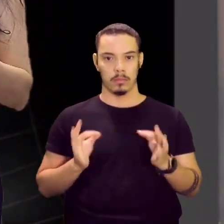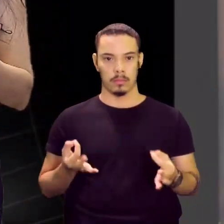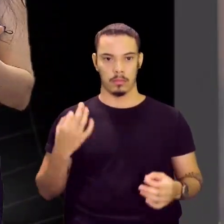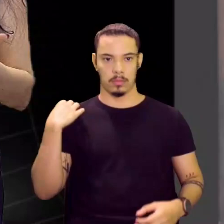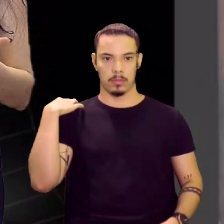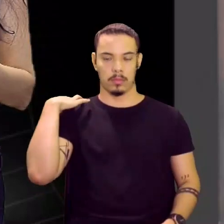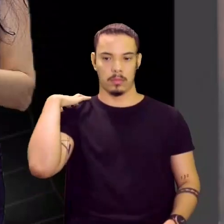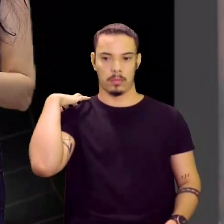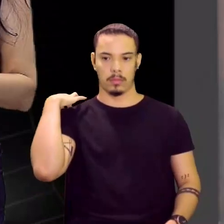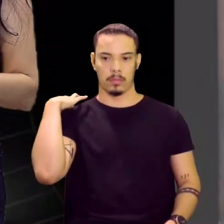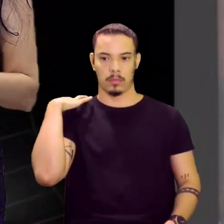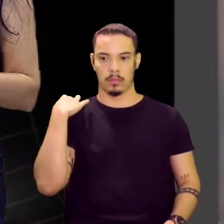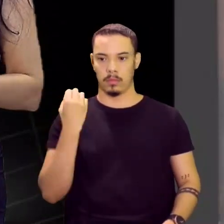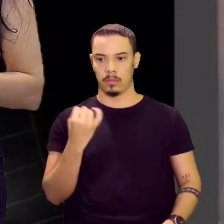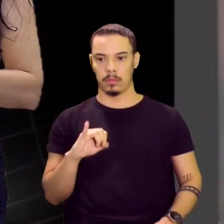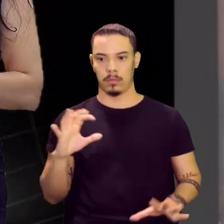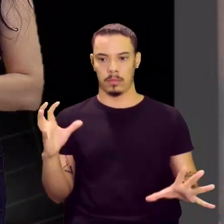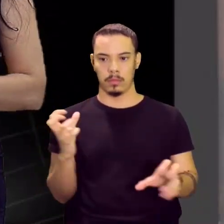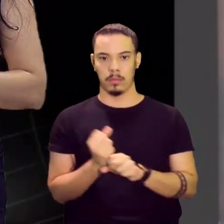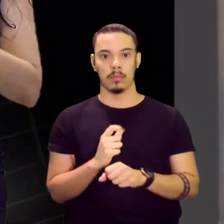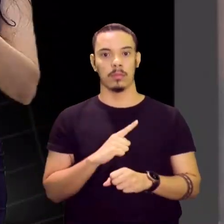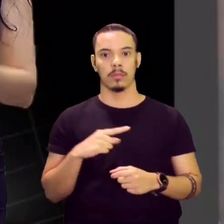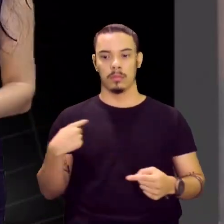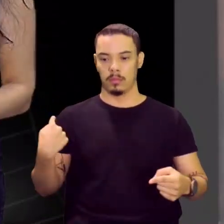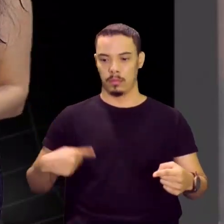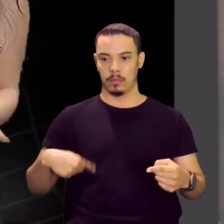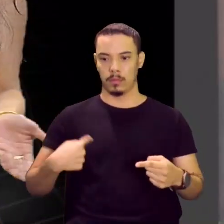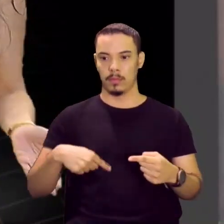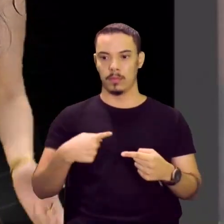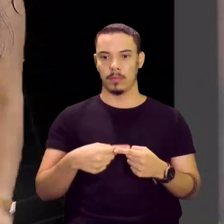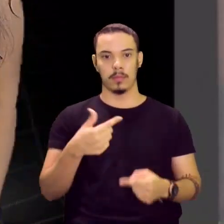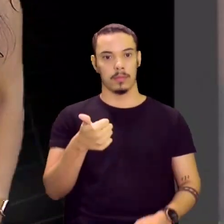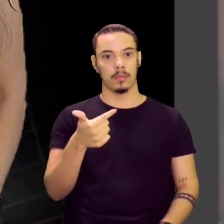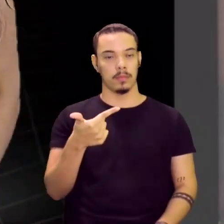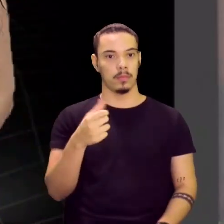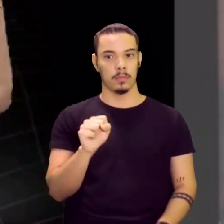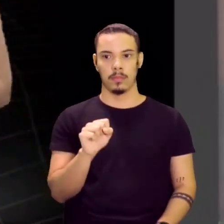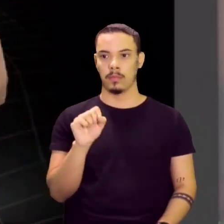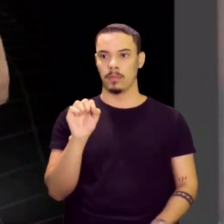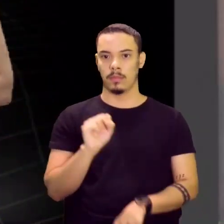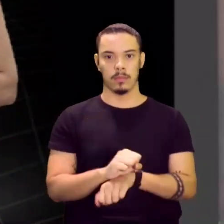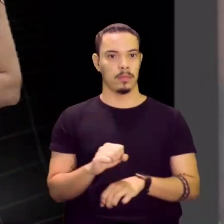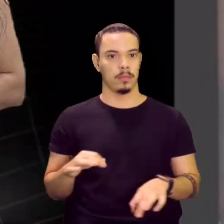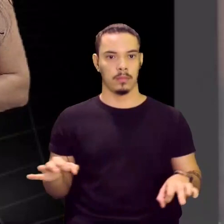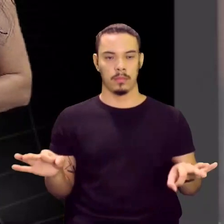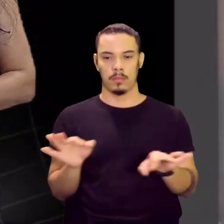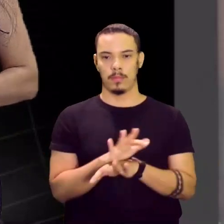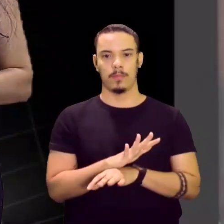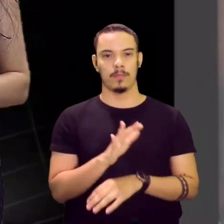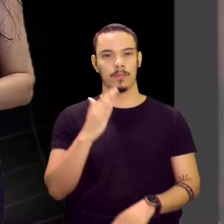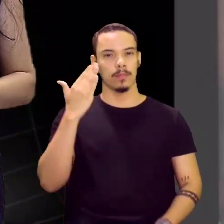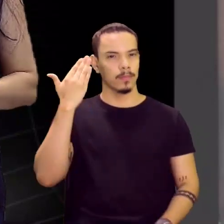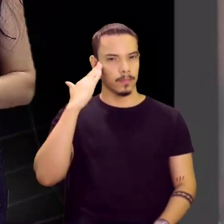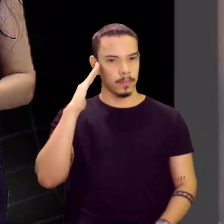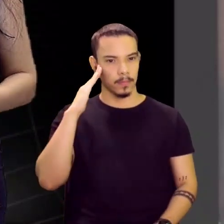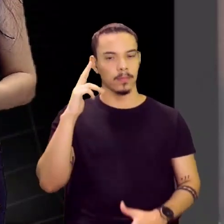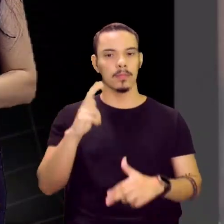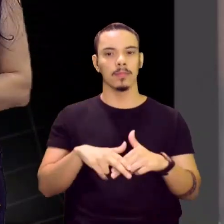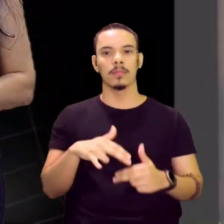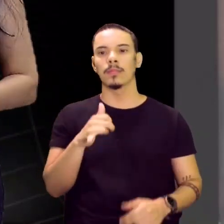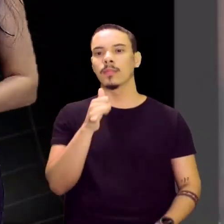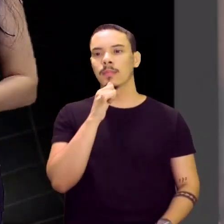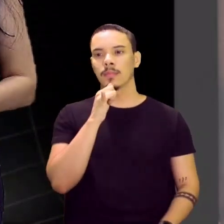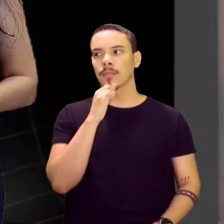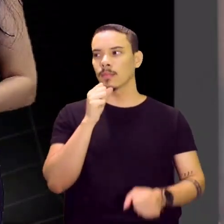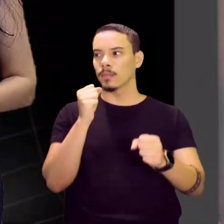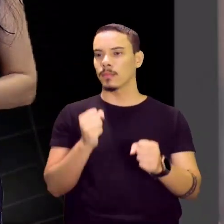Somou as duas distâncias, nós temos ali a distância total percorrida em 28 segundos de movimento. Justamente. Entendido isso? Então, ali é um exemplo que